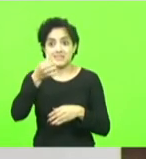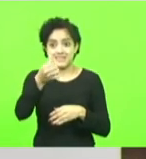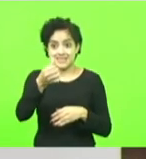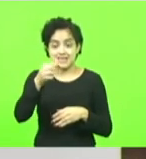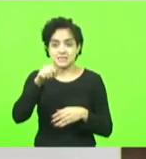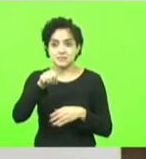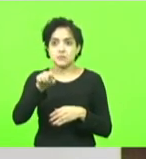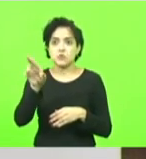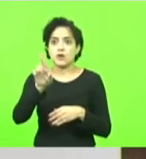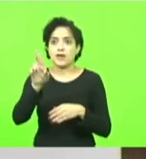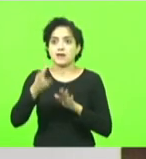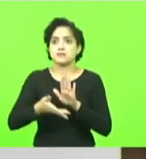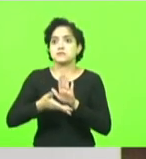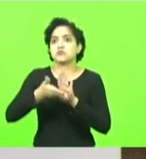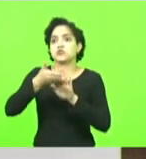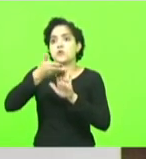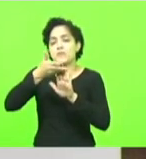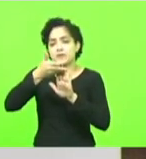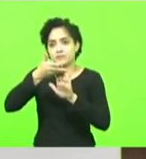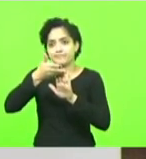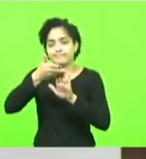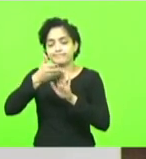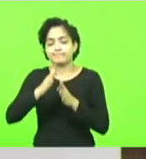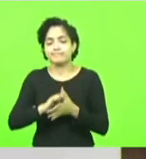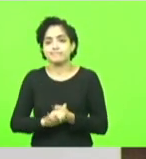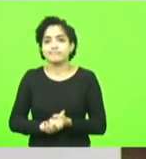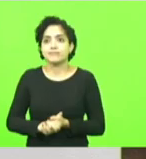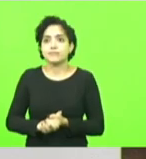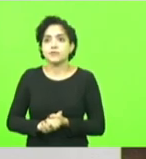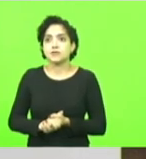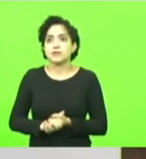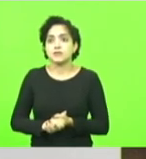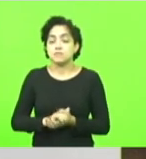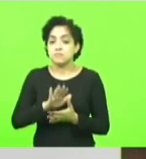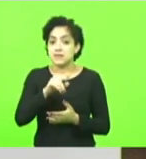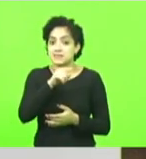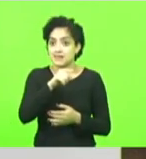aumento. E o praça?